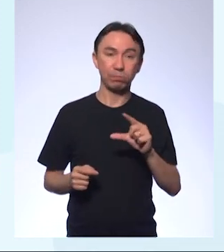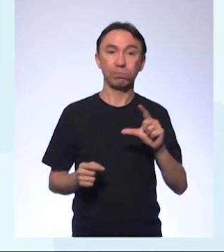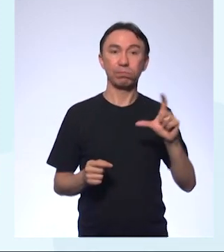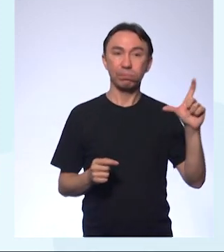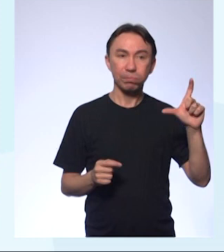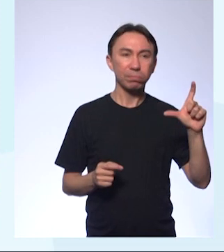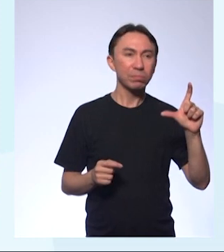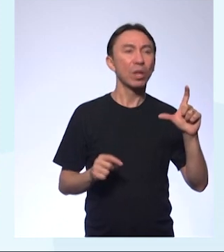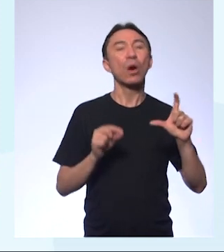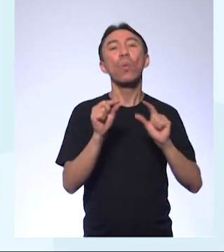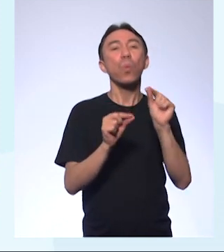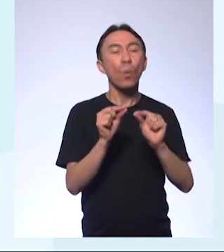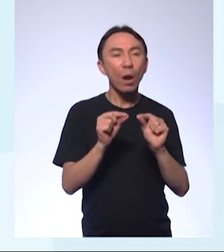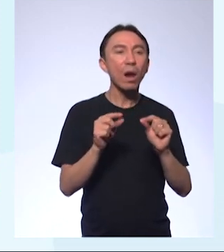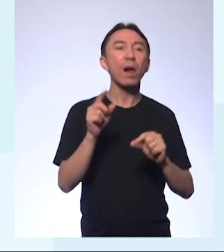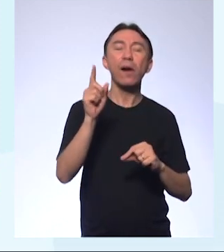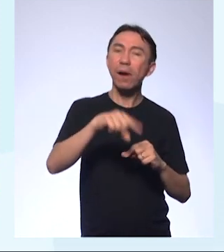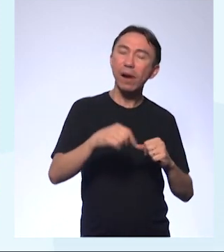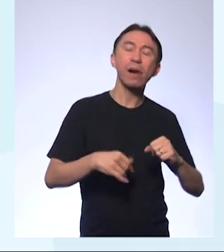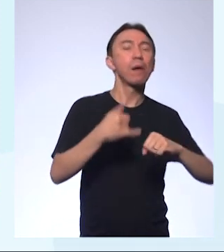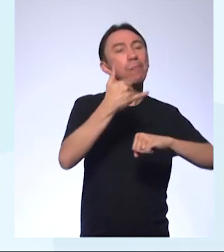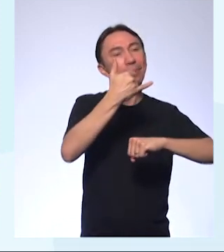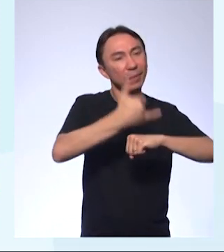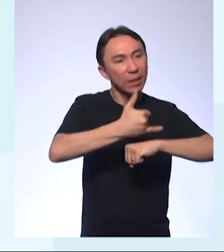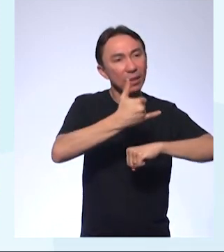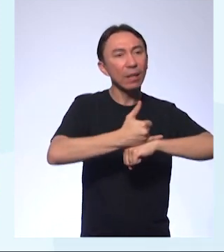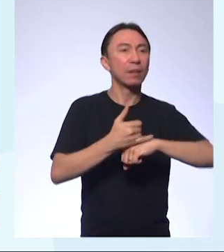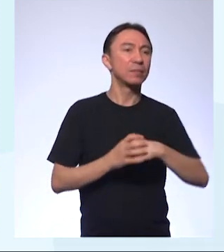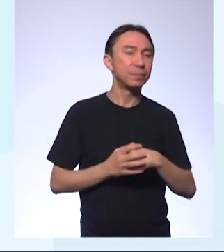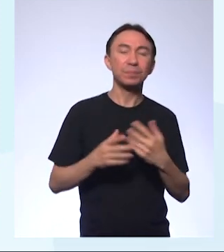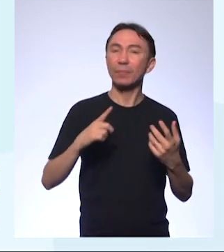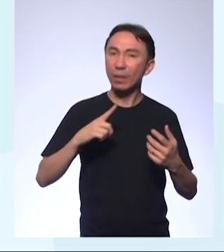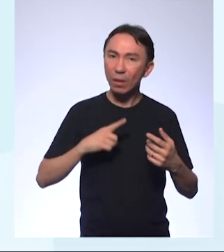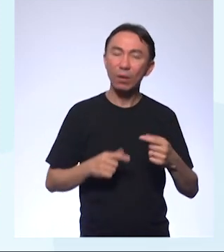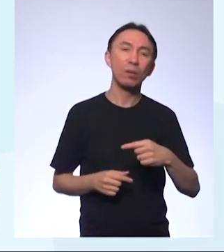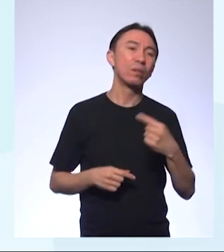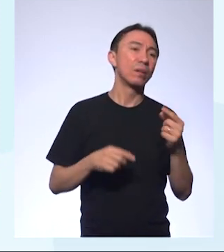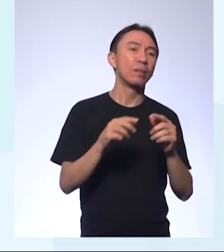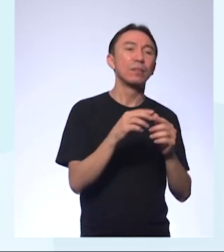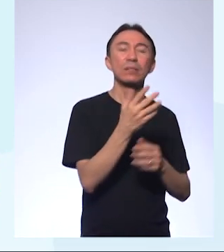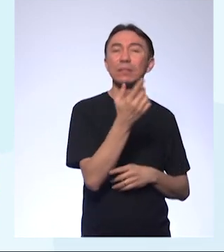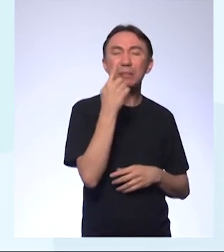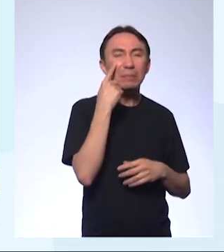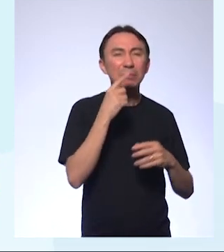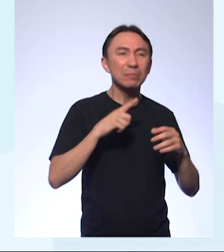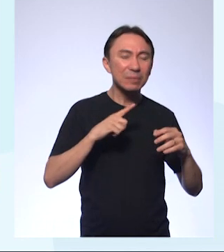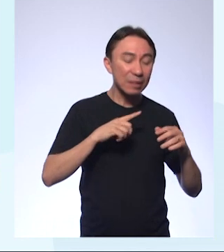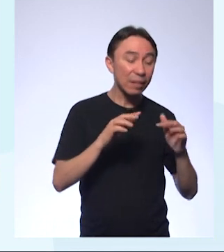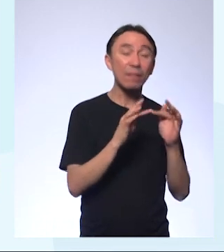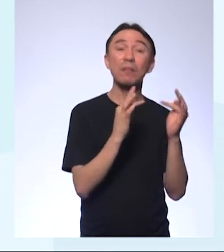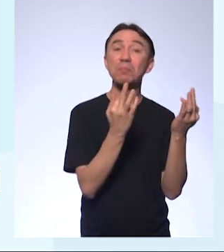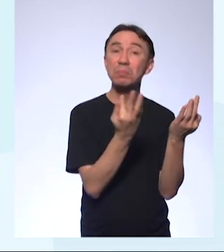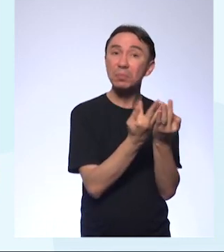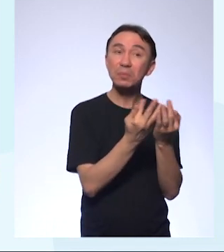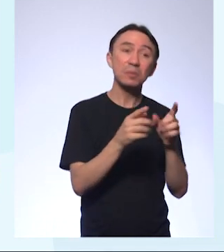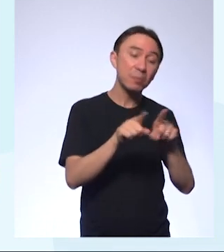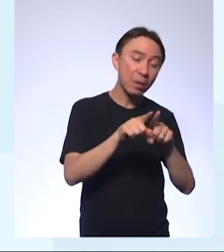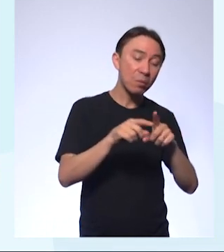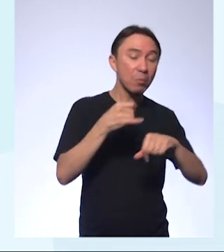metais. Claro que nós temos metais alcalinos, que é a família 1, metais alcalinos terrosos, família 2, os metais de